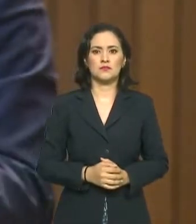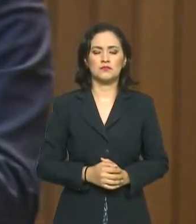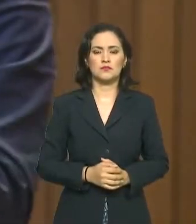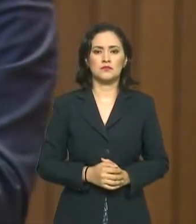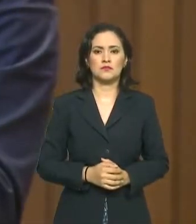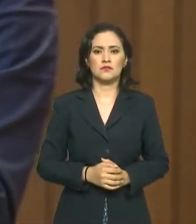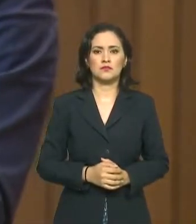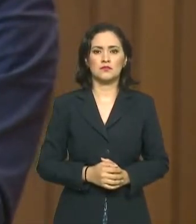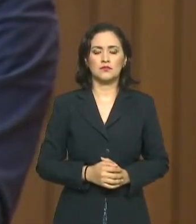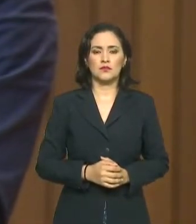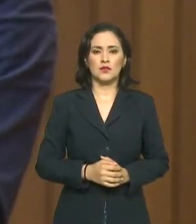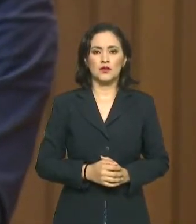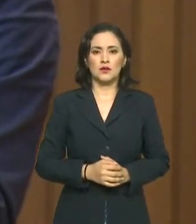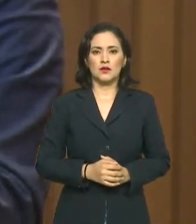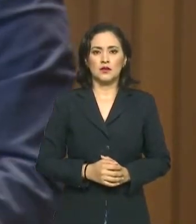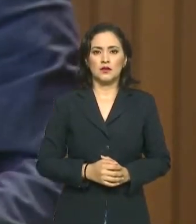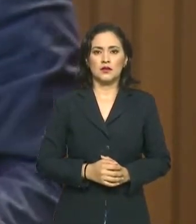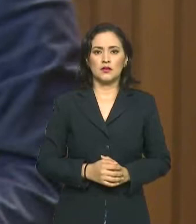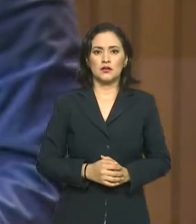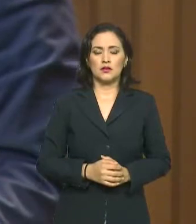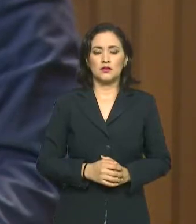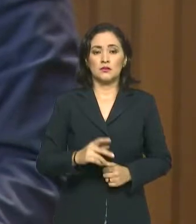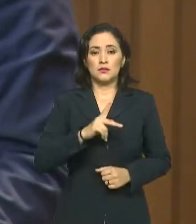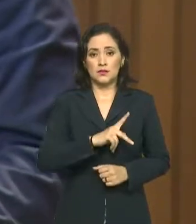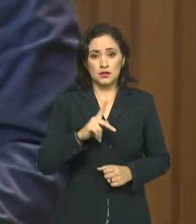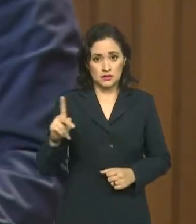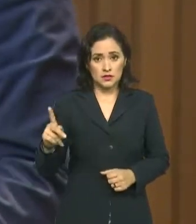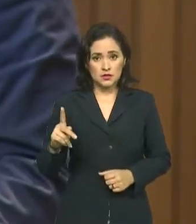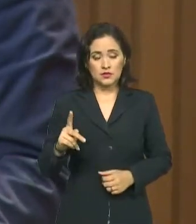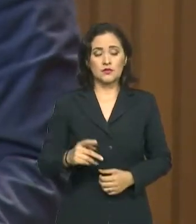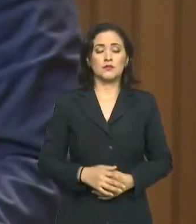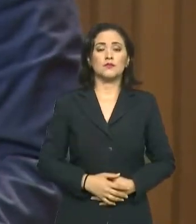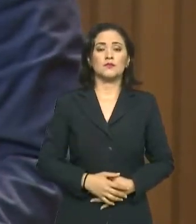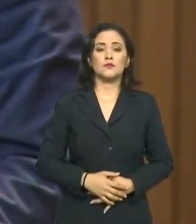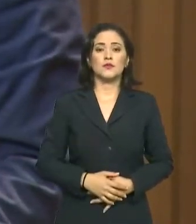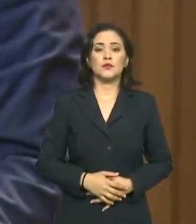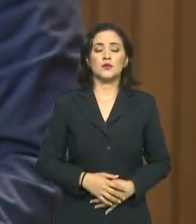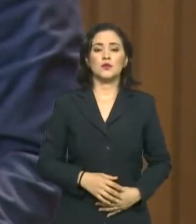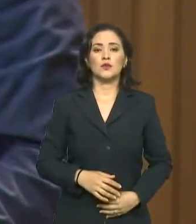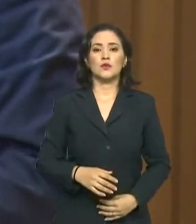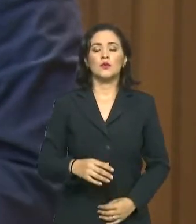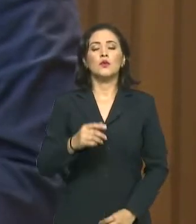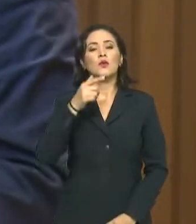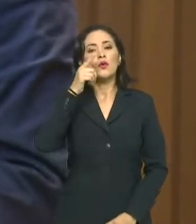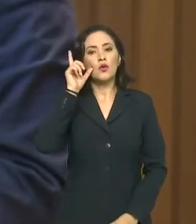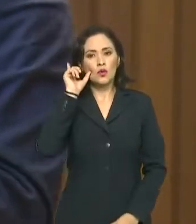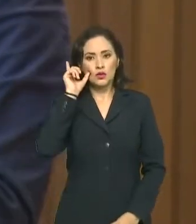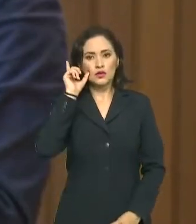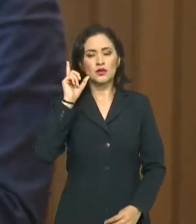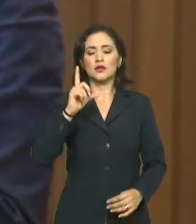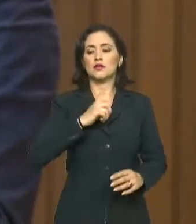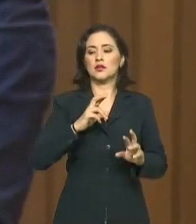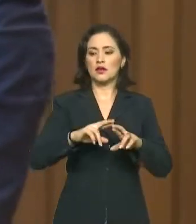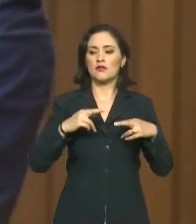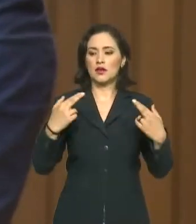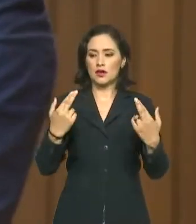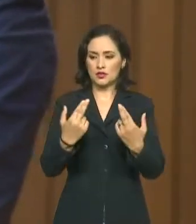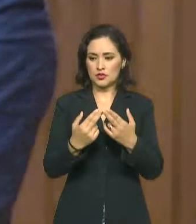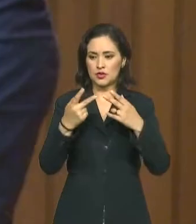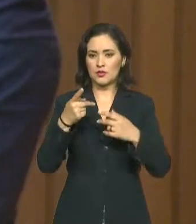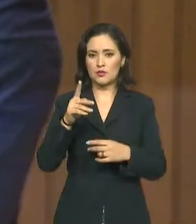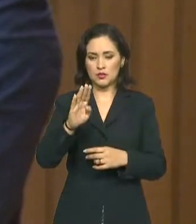ontem realizamos uma audiência das 14 até as 18 horas, na Casa do